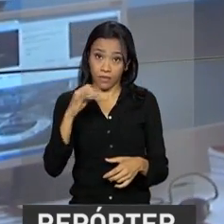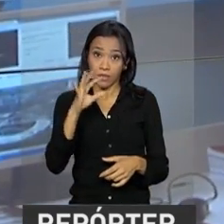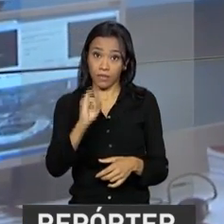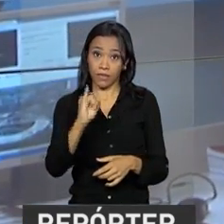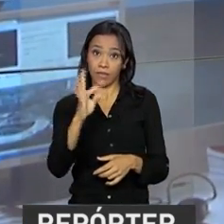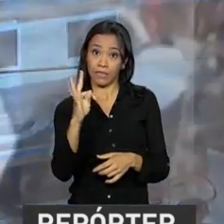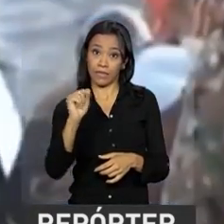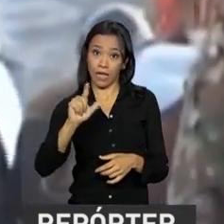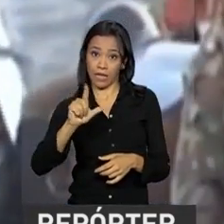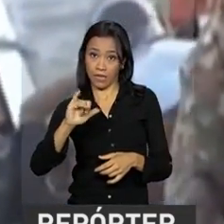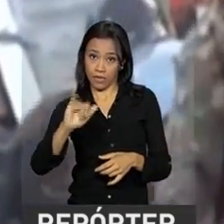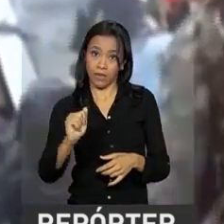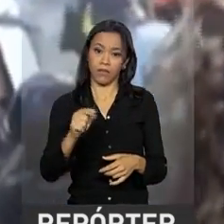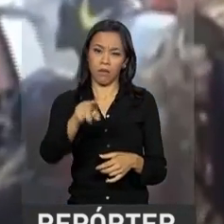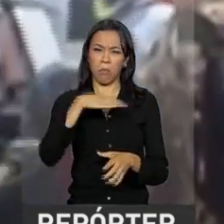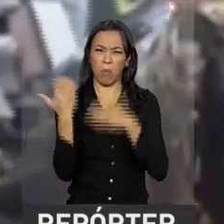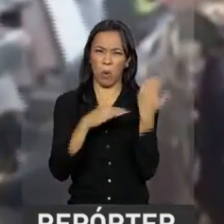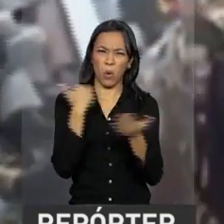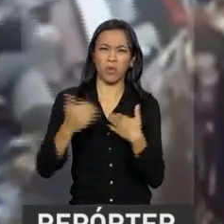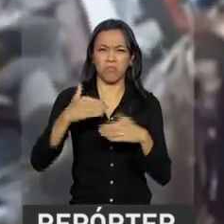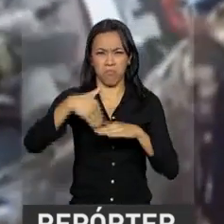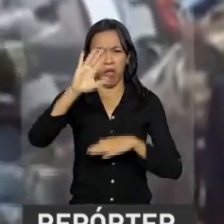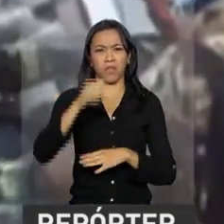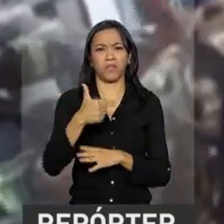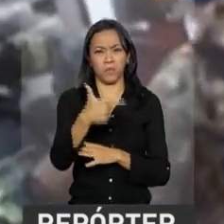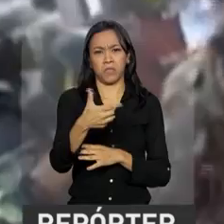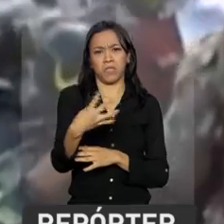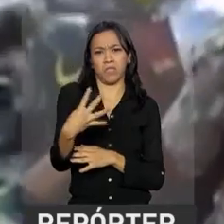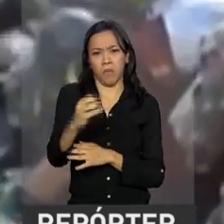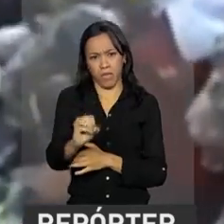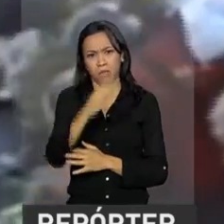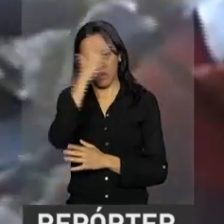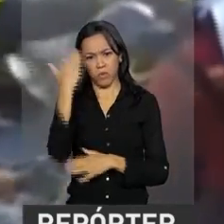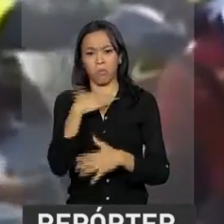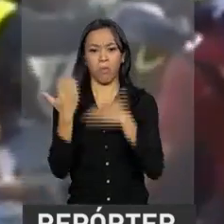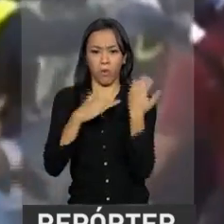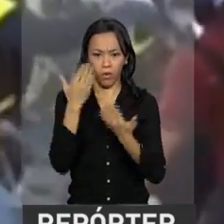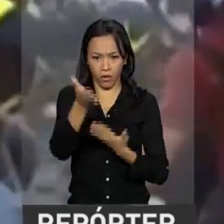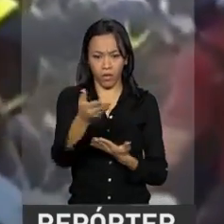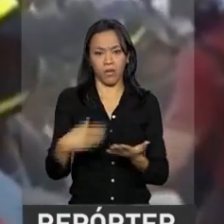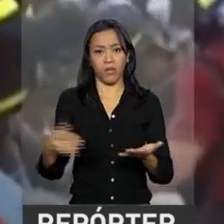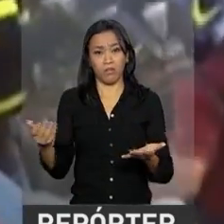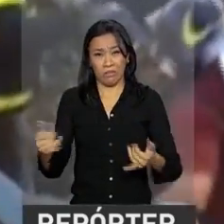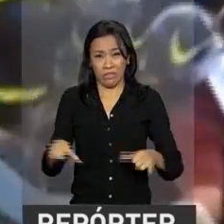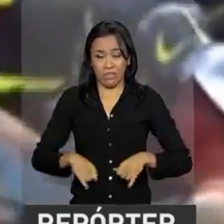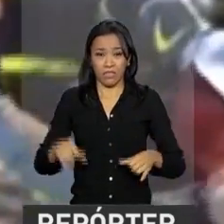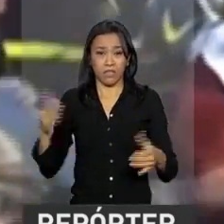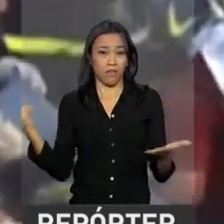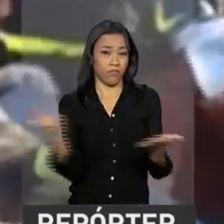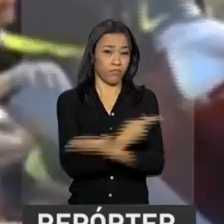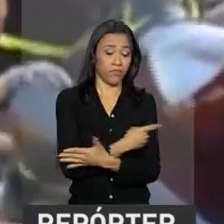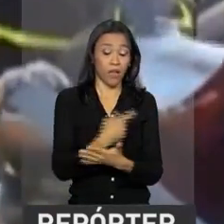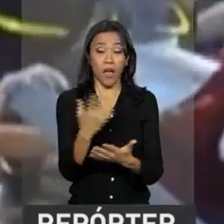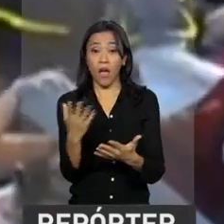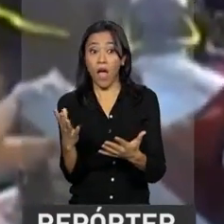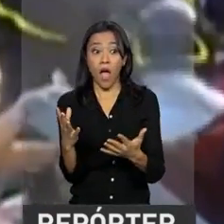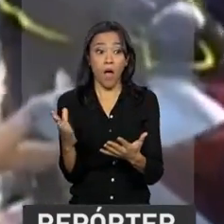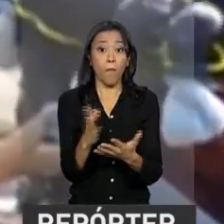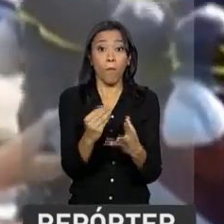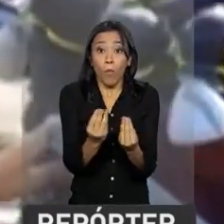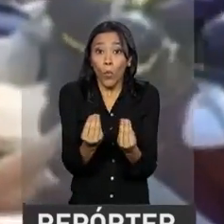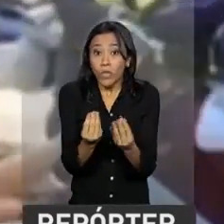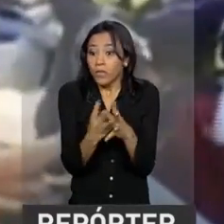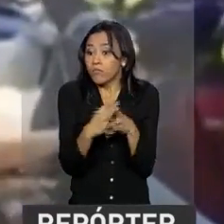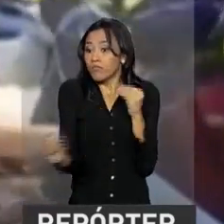quarta-feira o número de mortos já passa de 240 centenas de pessoas ficaram feridas e muitas ainda estão desaparecidas